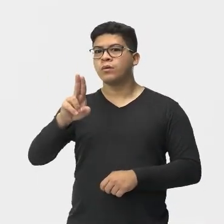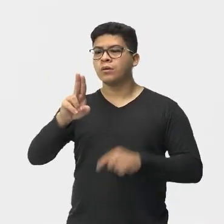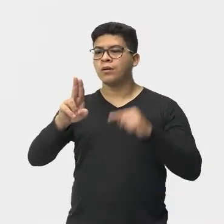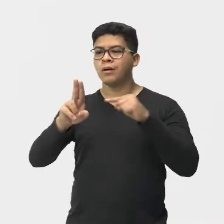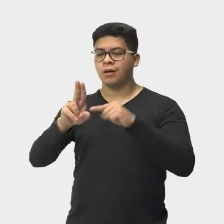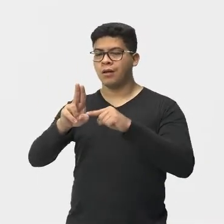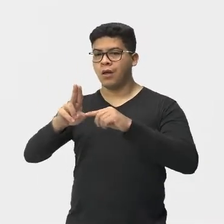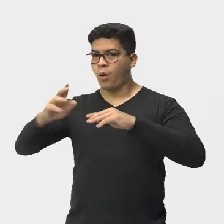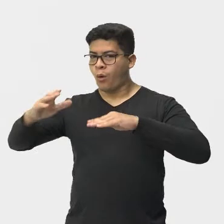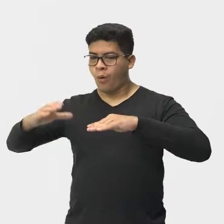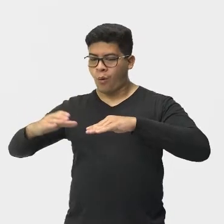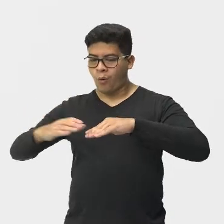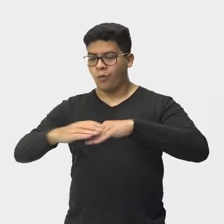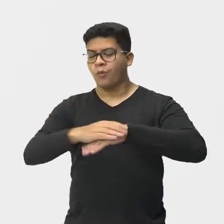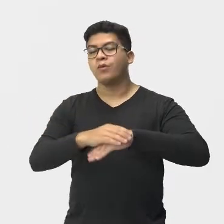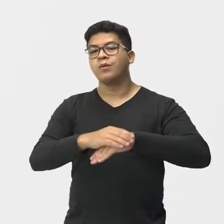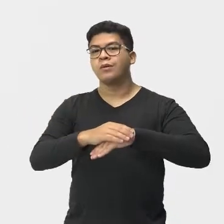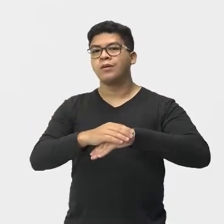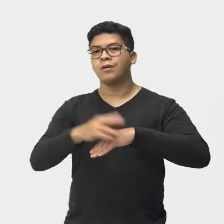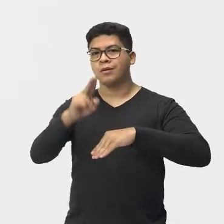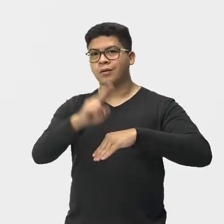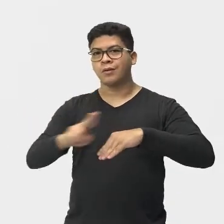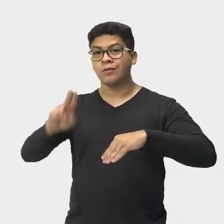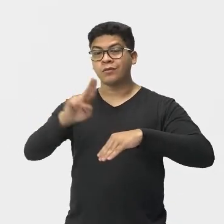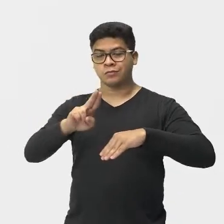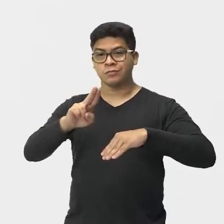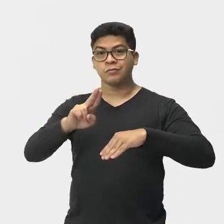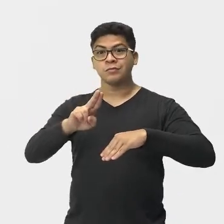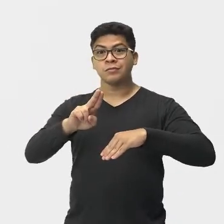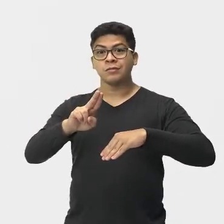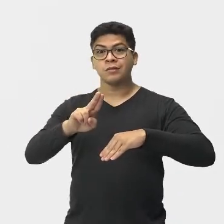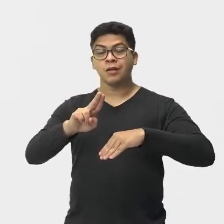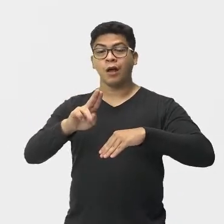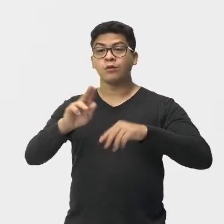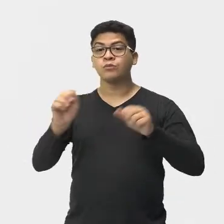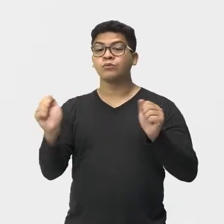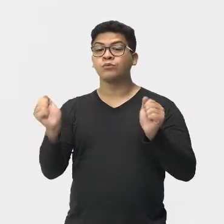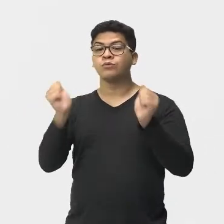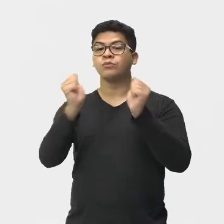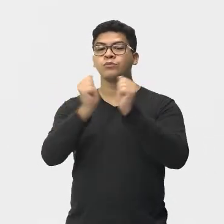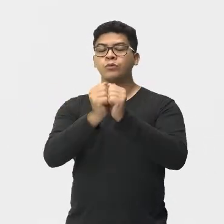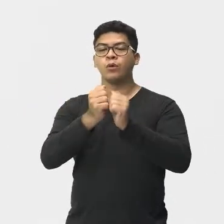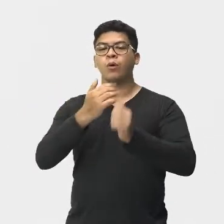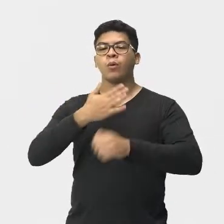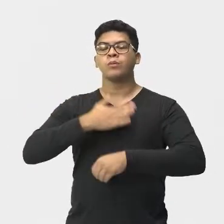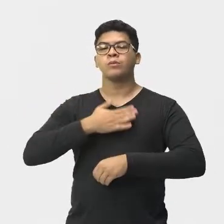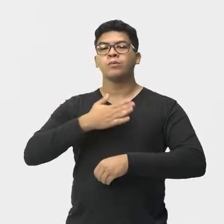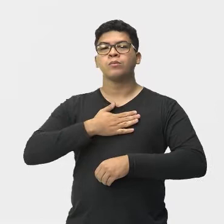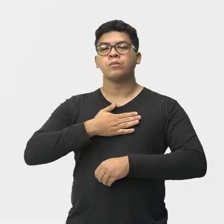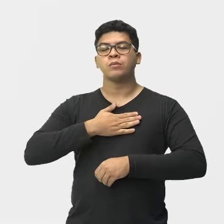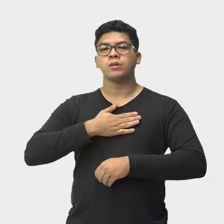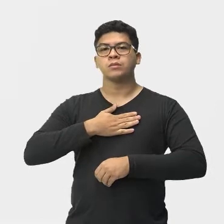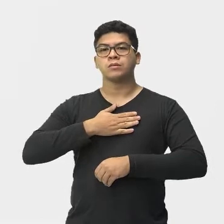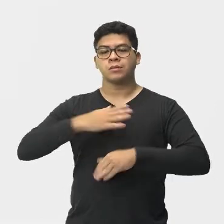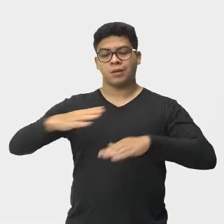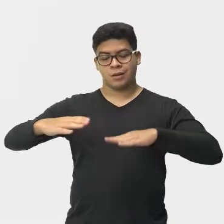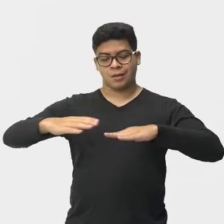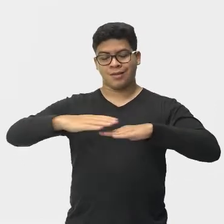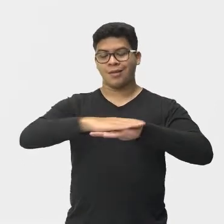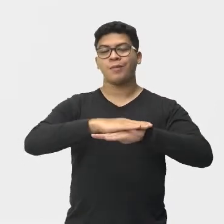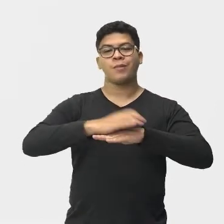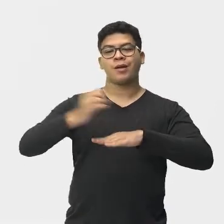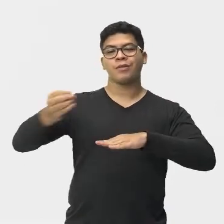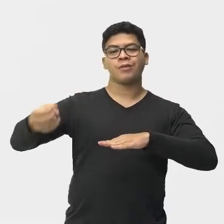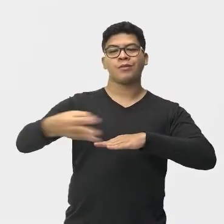los é um pronome complemento. E no caso aqui ele é um complemento direto. Tá certo? Porque eu estou me